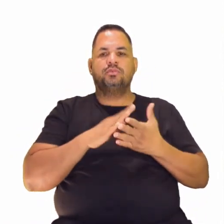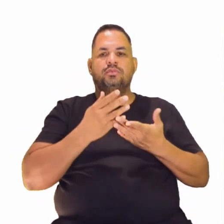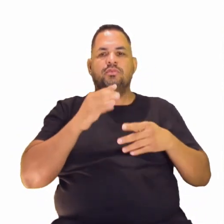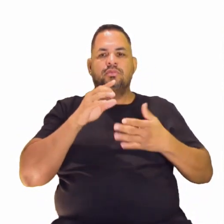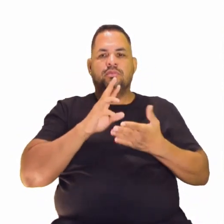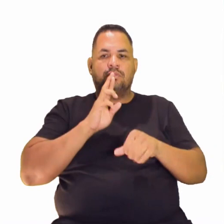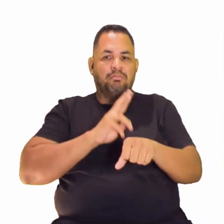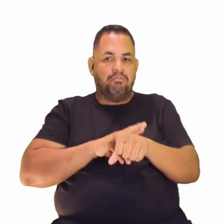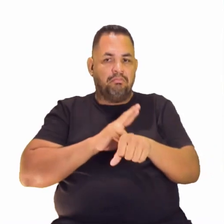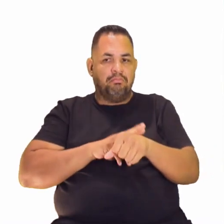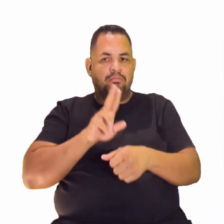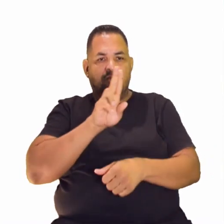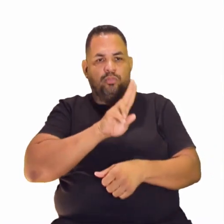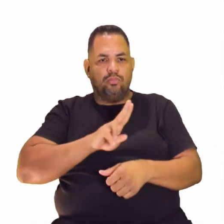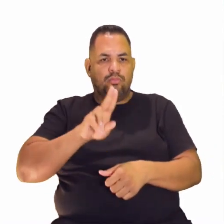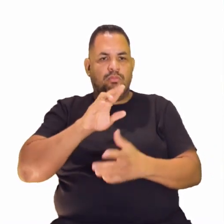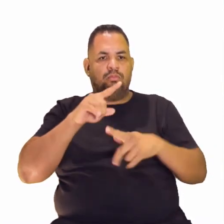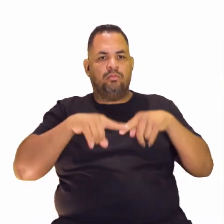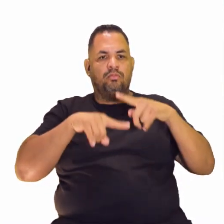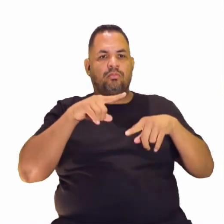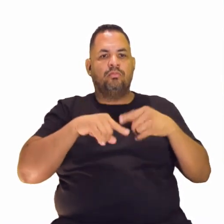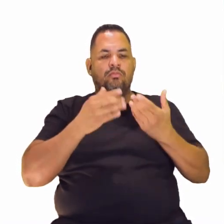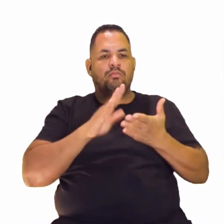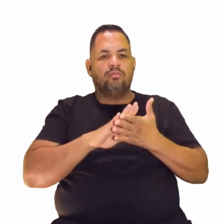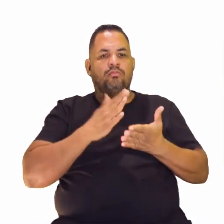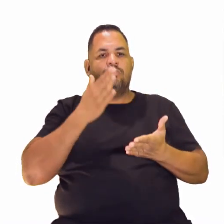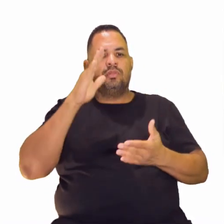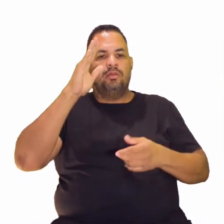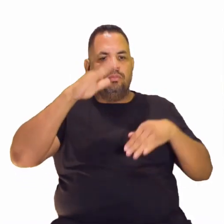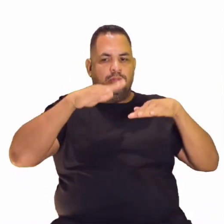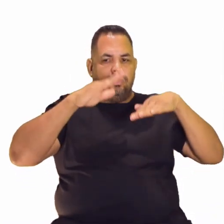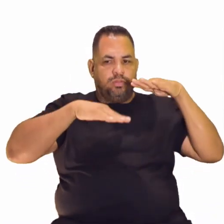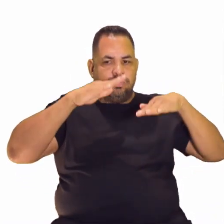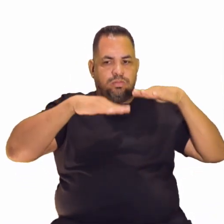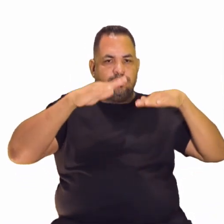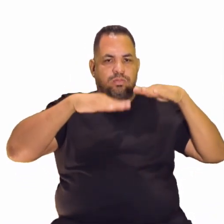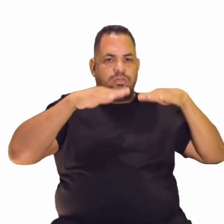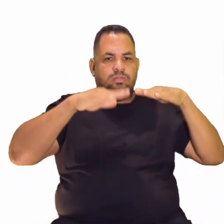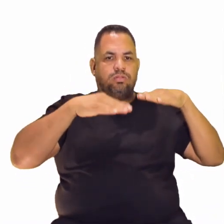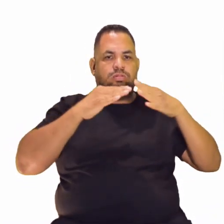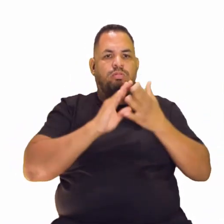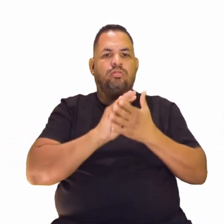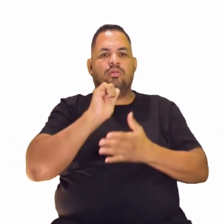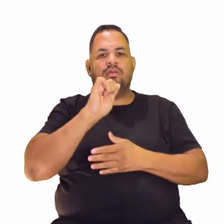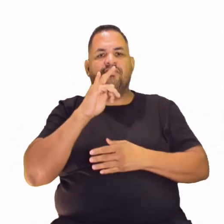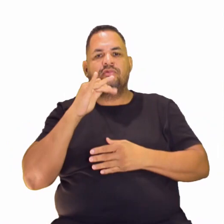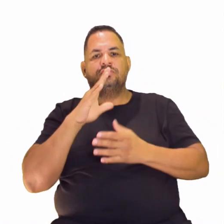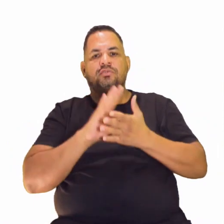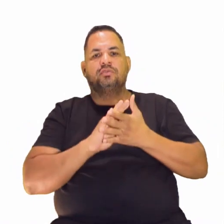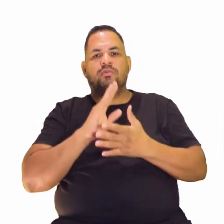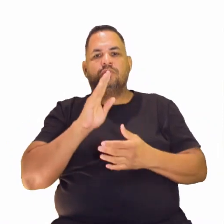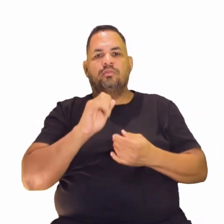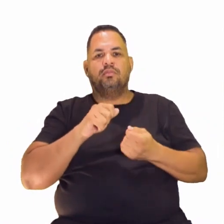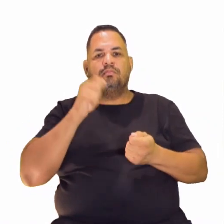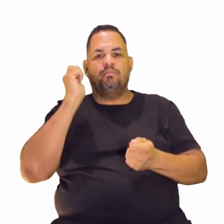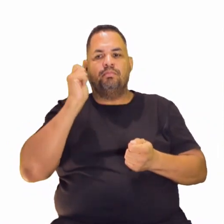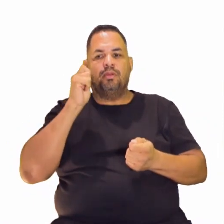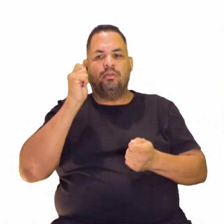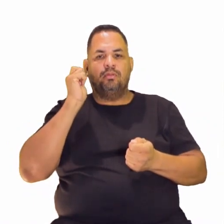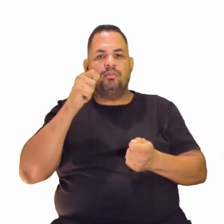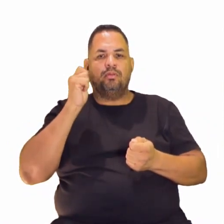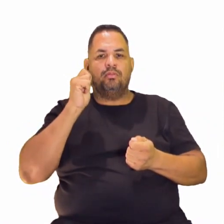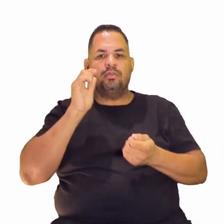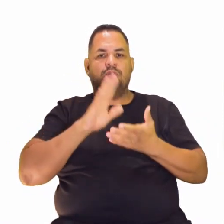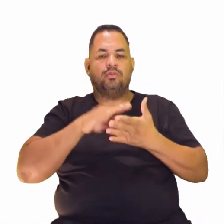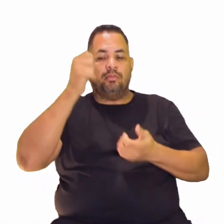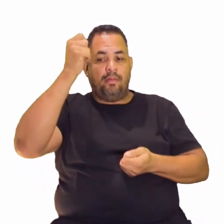ritmos utilizam instrumentos como o atabaque, o afoxé, o berimbau e o